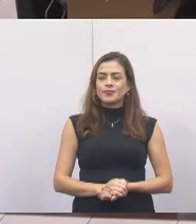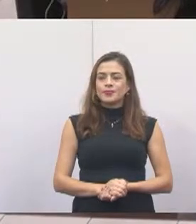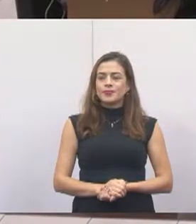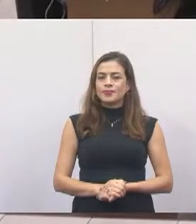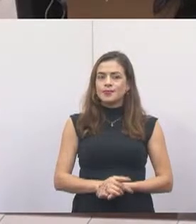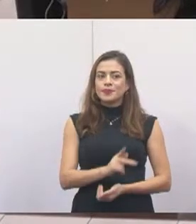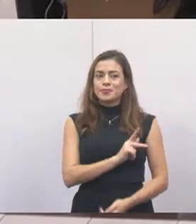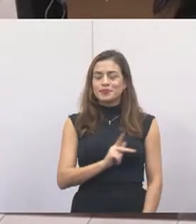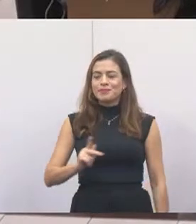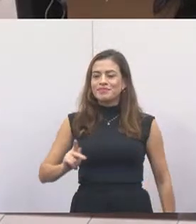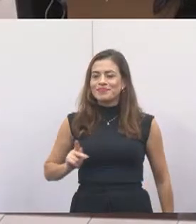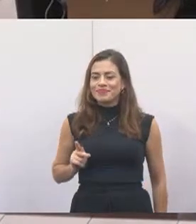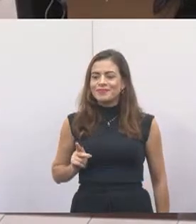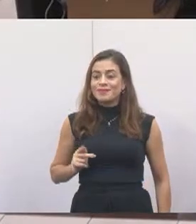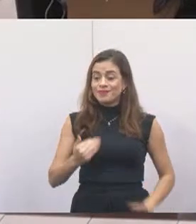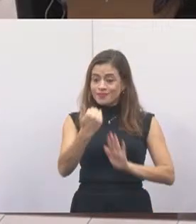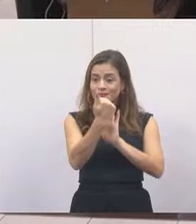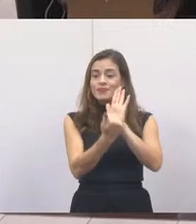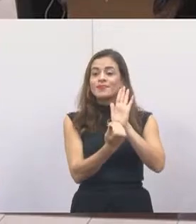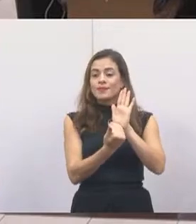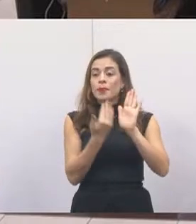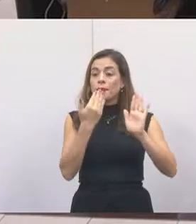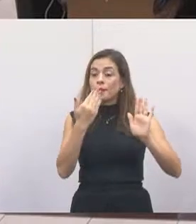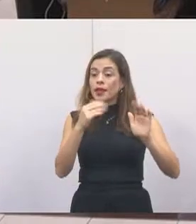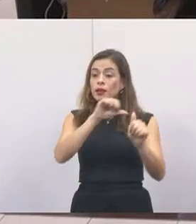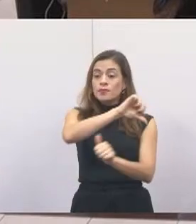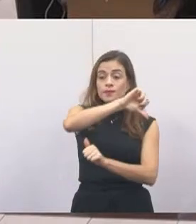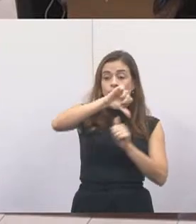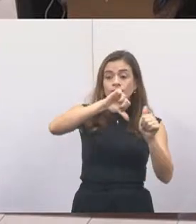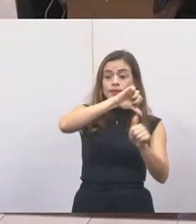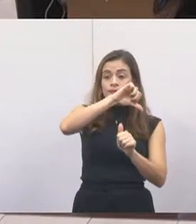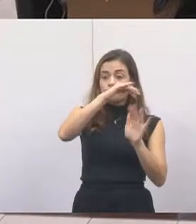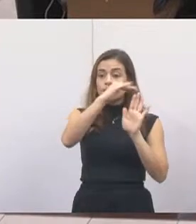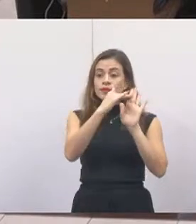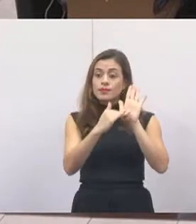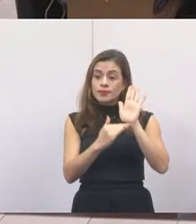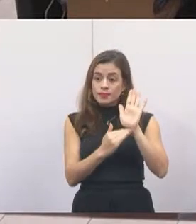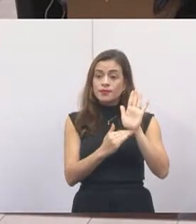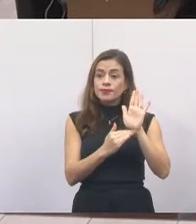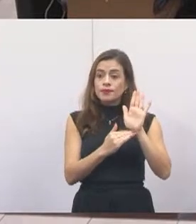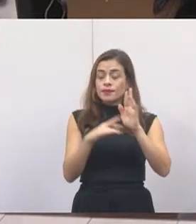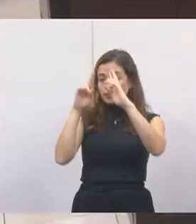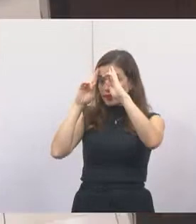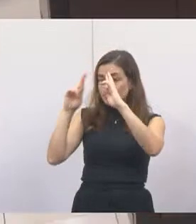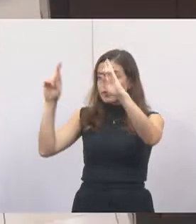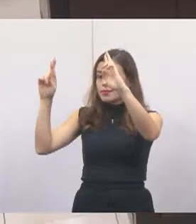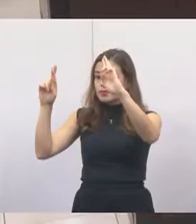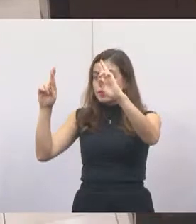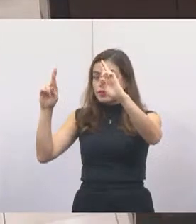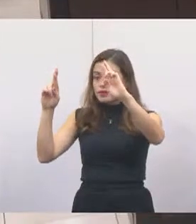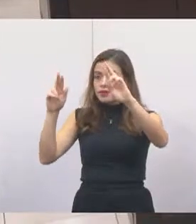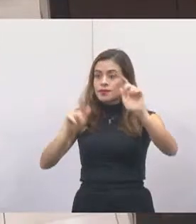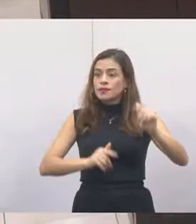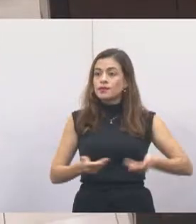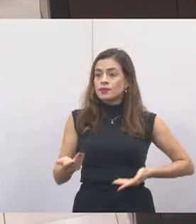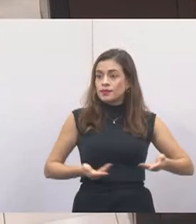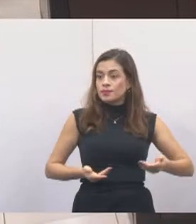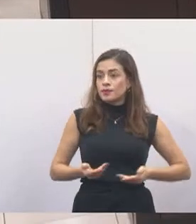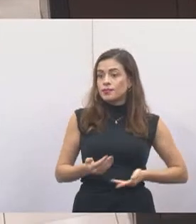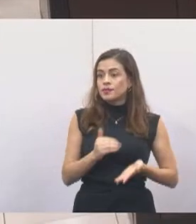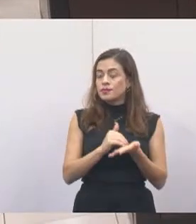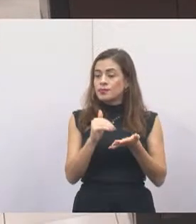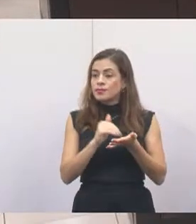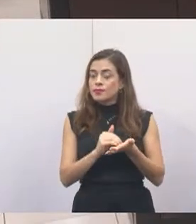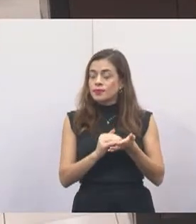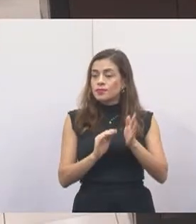Presidente, pela ordem, solicito por gentileza a inversão da pauta na ordem do dia, respeito aos funcionários e os servidores aqui da Secretaria de